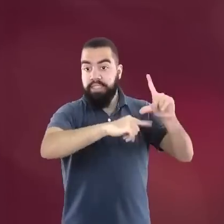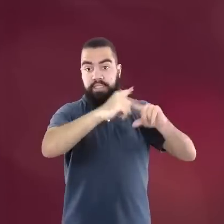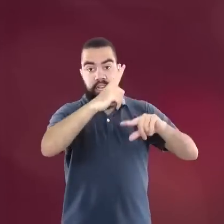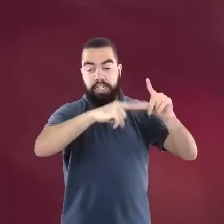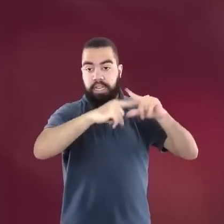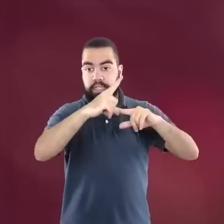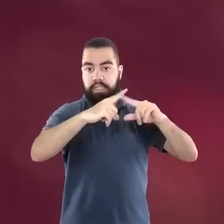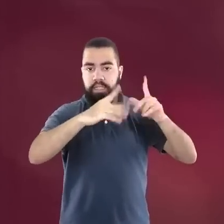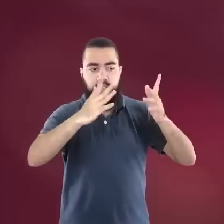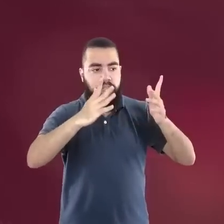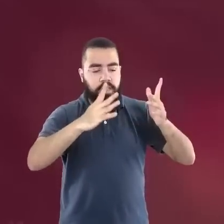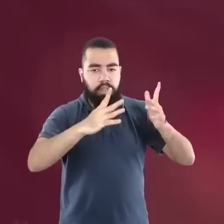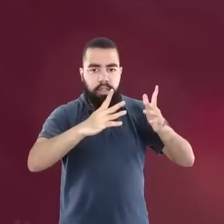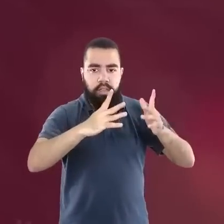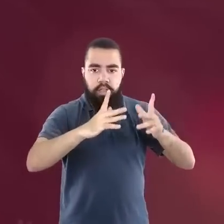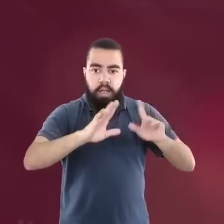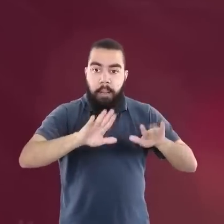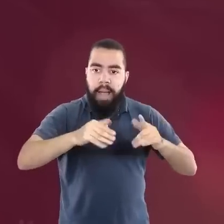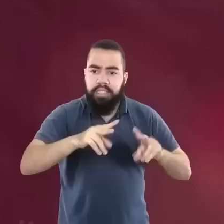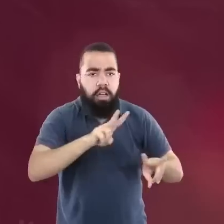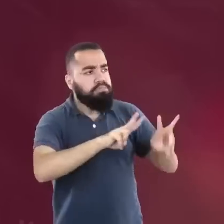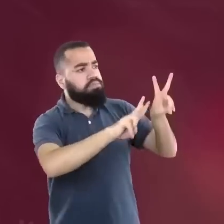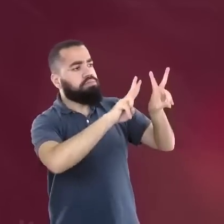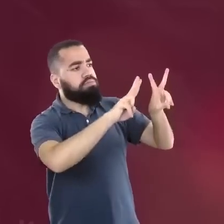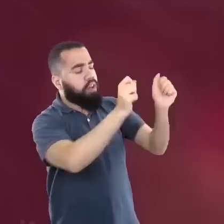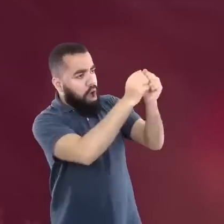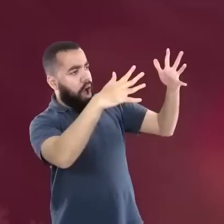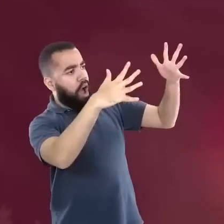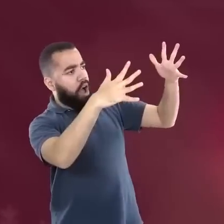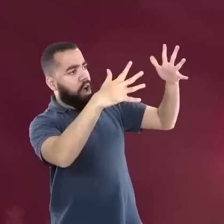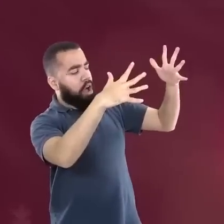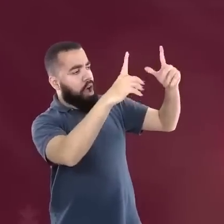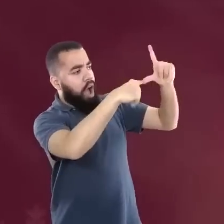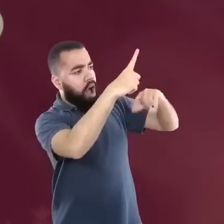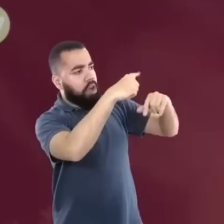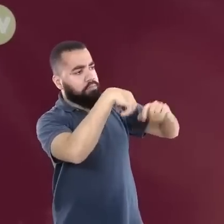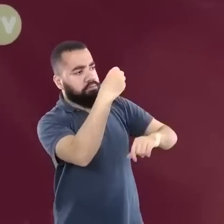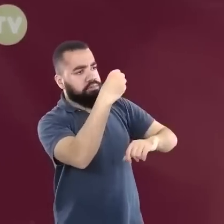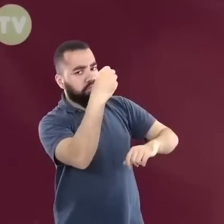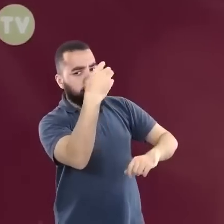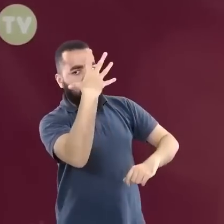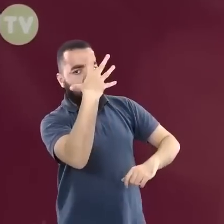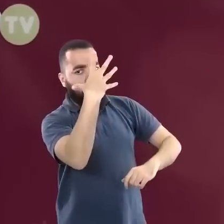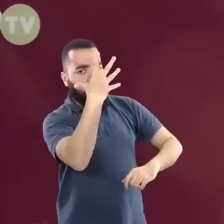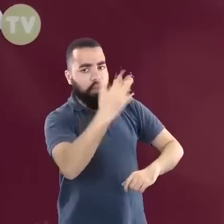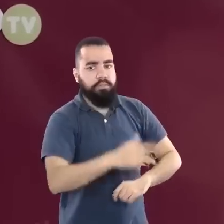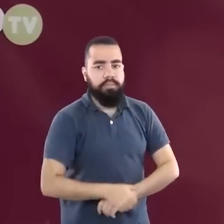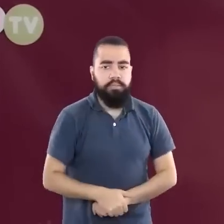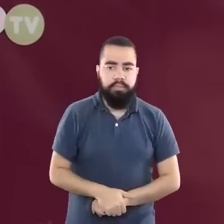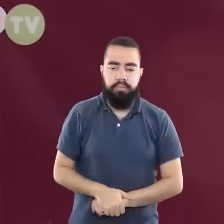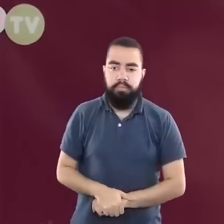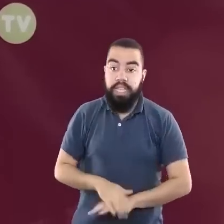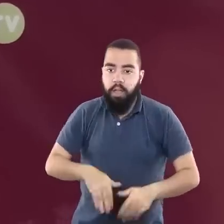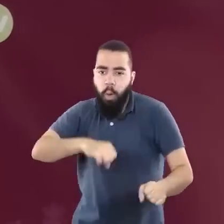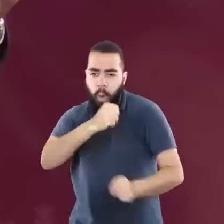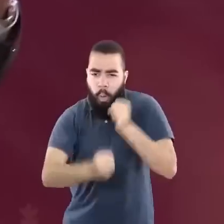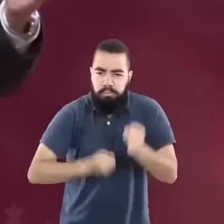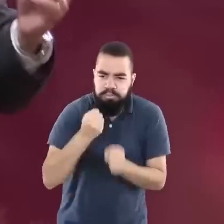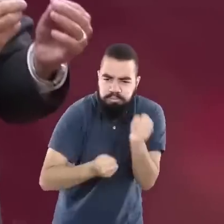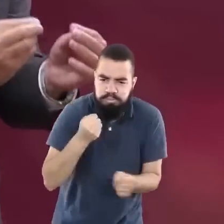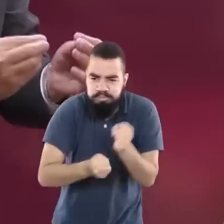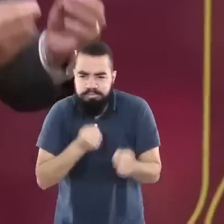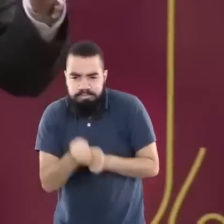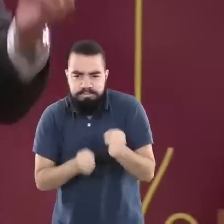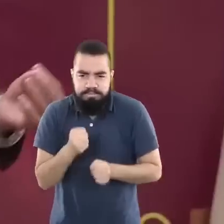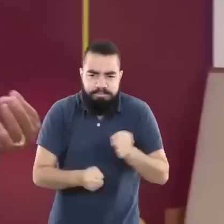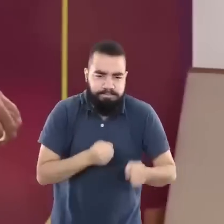estrela mas ao verem um sinal ao verem uma revelação parcial e fragmentada Eles correm para onde